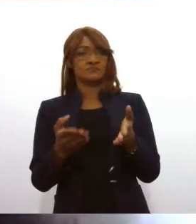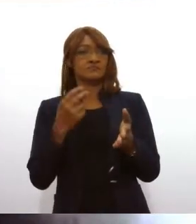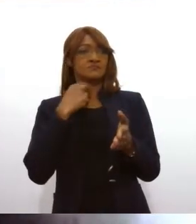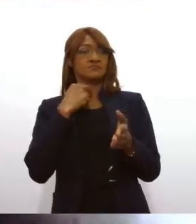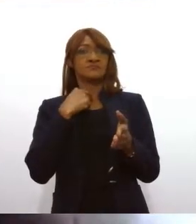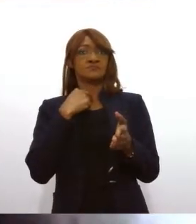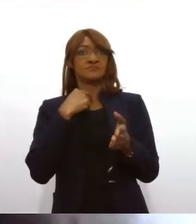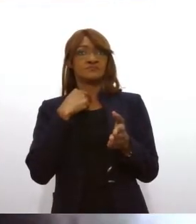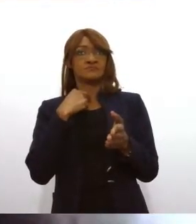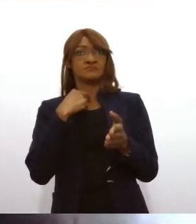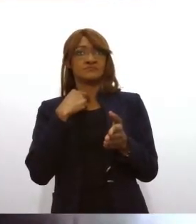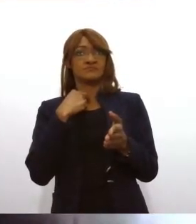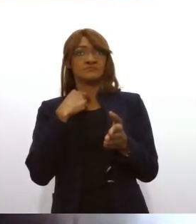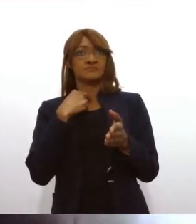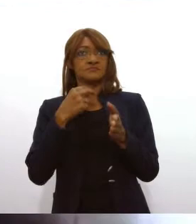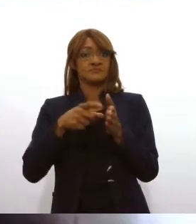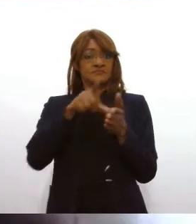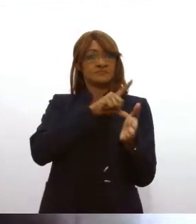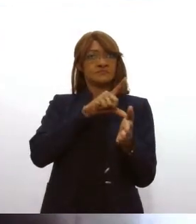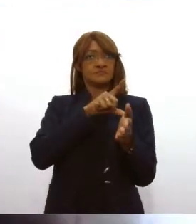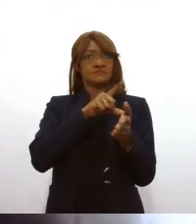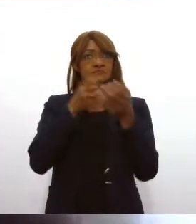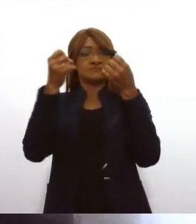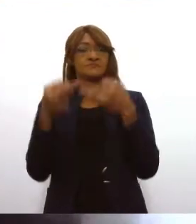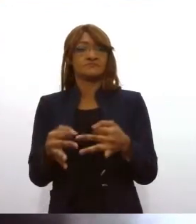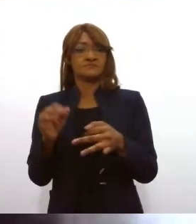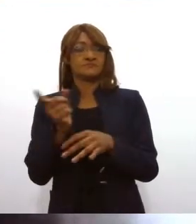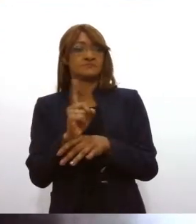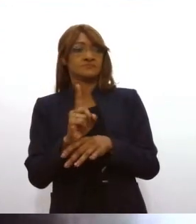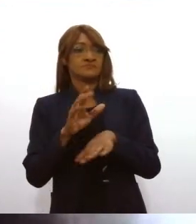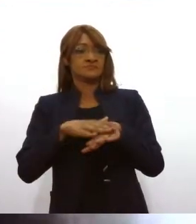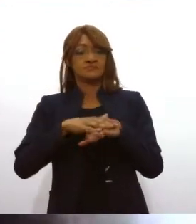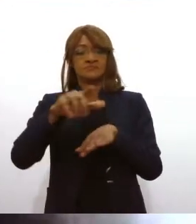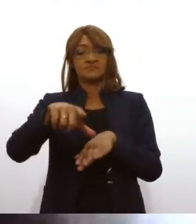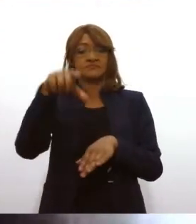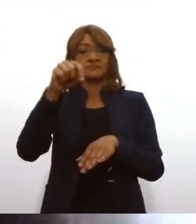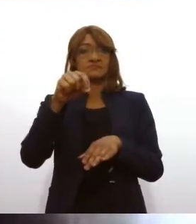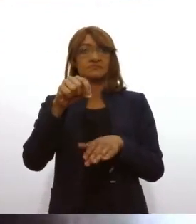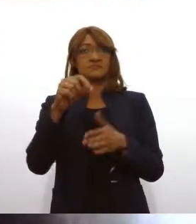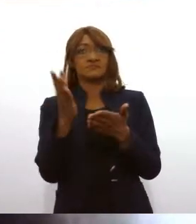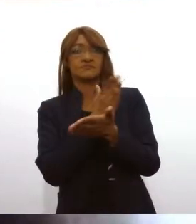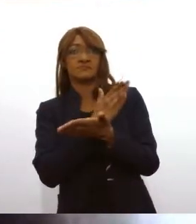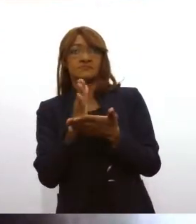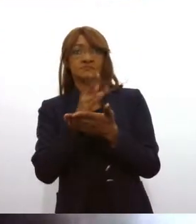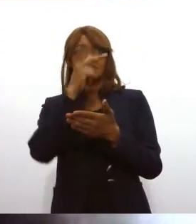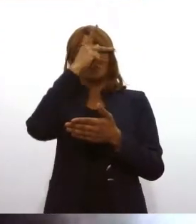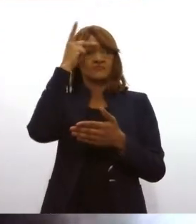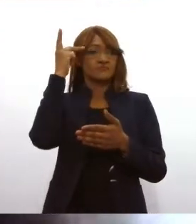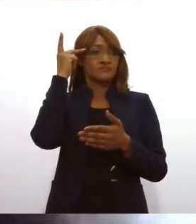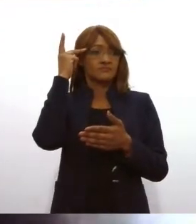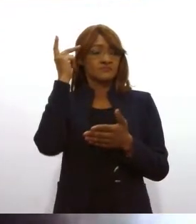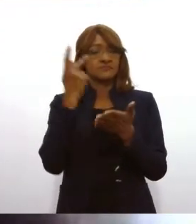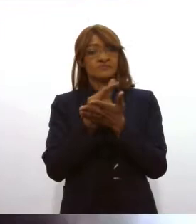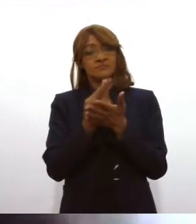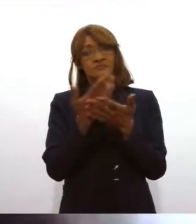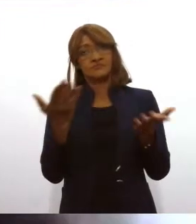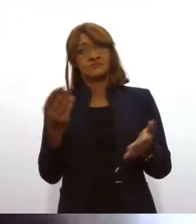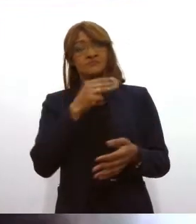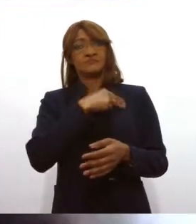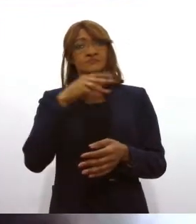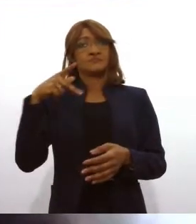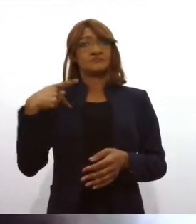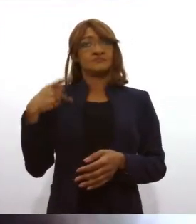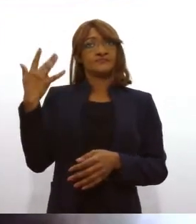puxado para antes. Então, talvez tenha sido um erro de concepção lá, quando se colocou, e realmente o Ministério Público Federal, inclusive, estava